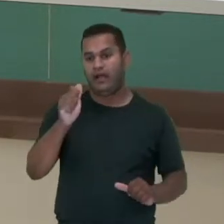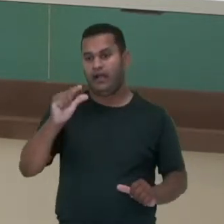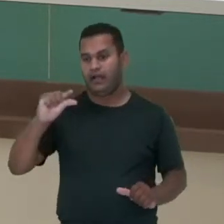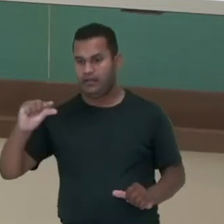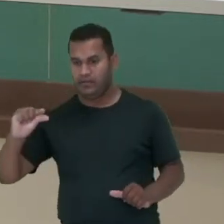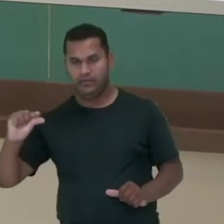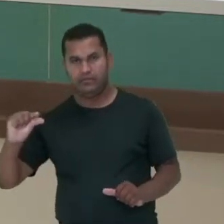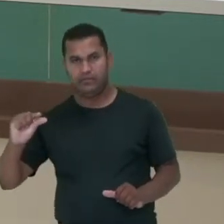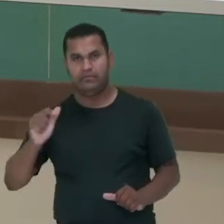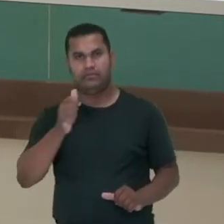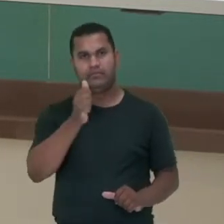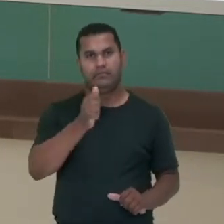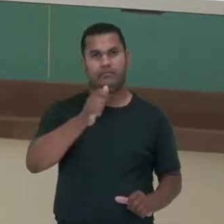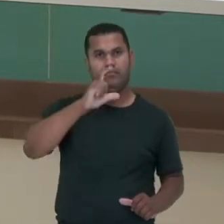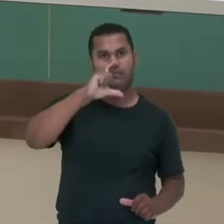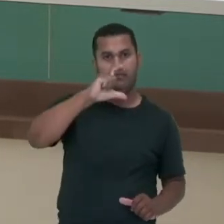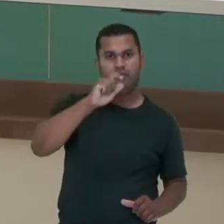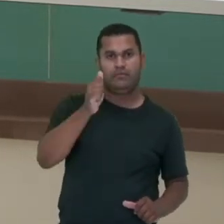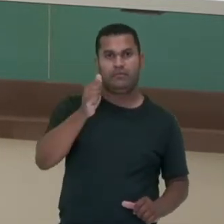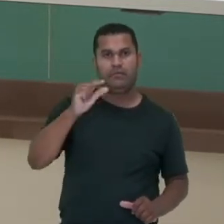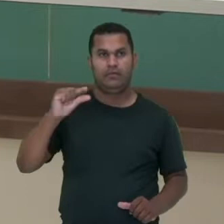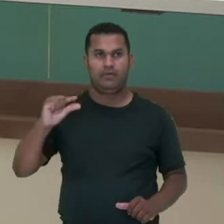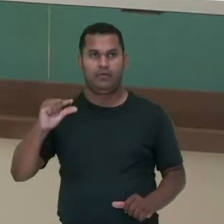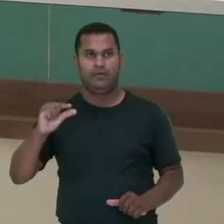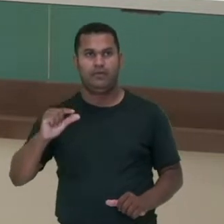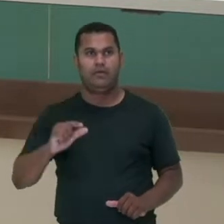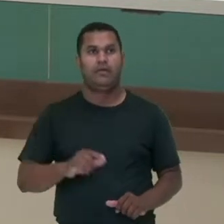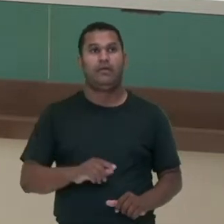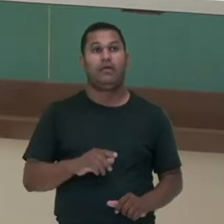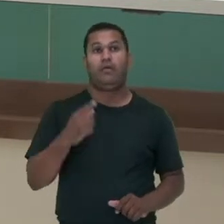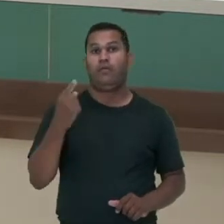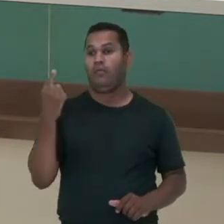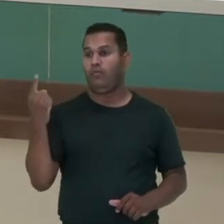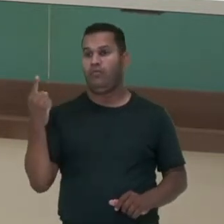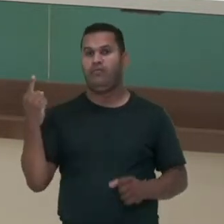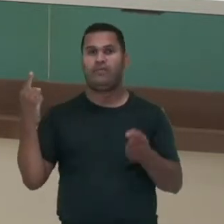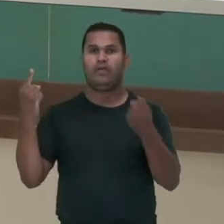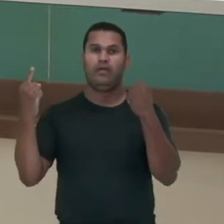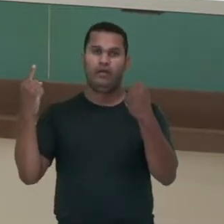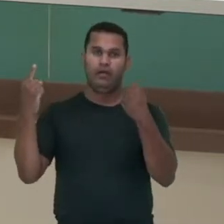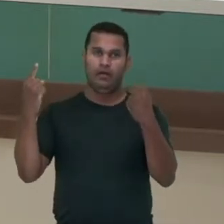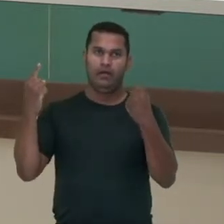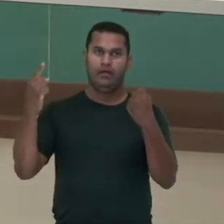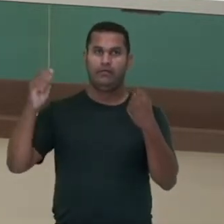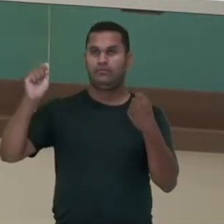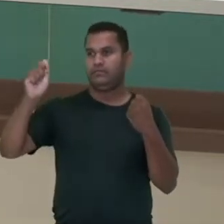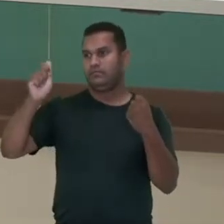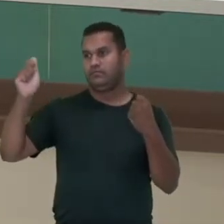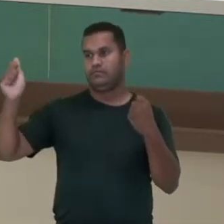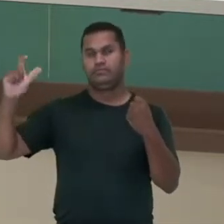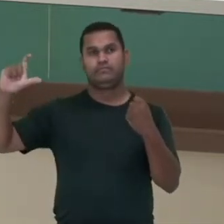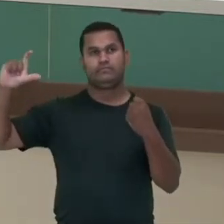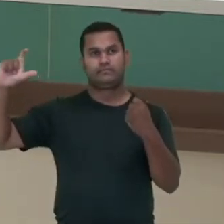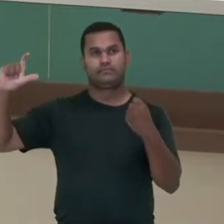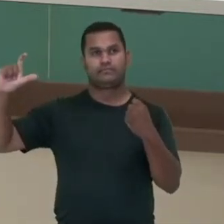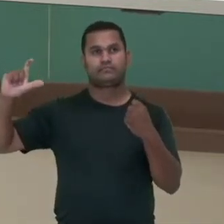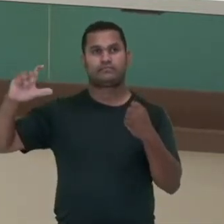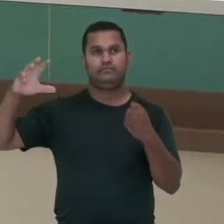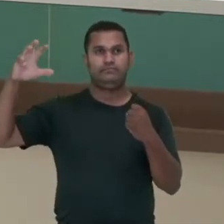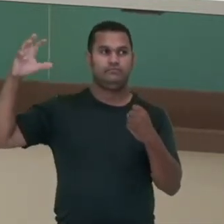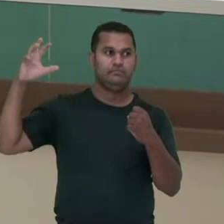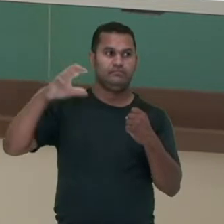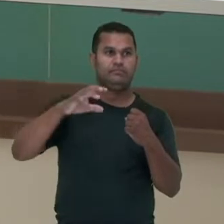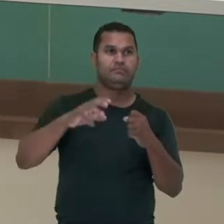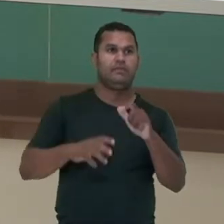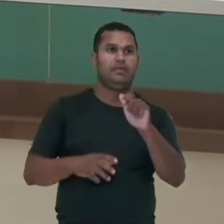outro, tá? Ou seja, o outro se torna recessivo. O dominante é aquele que, mesmo aparecendo junto com o